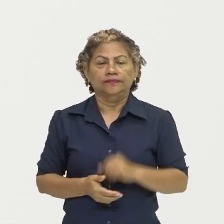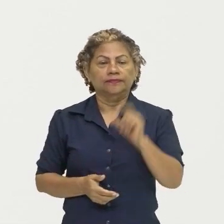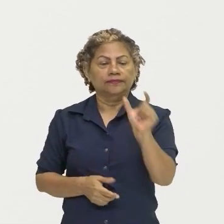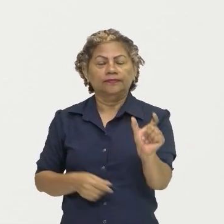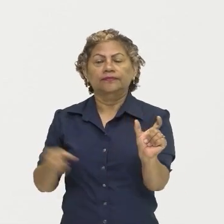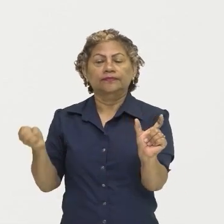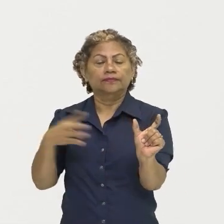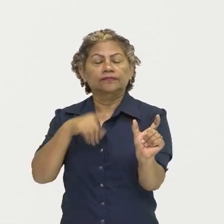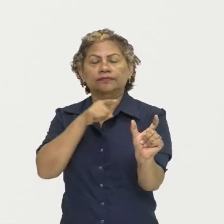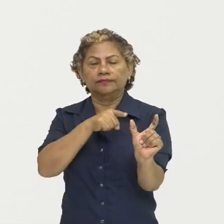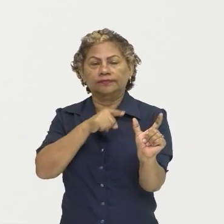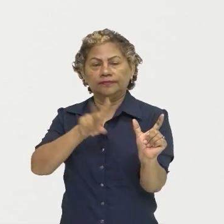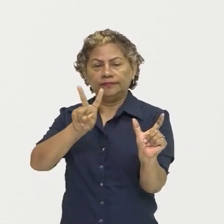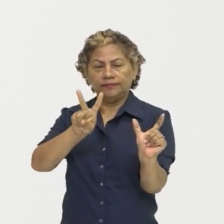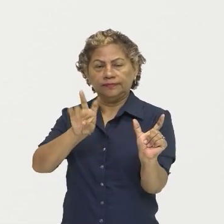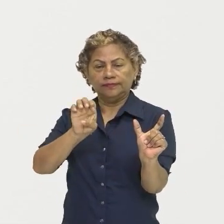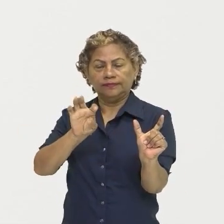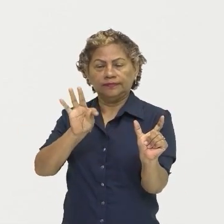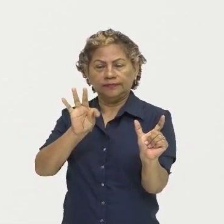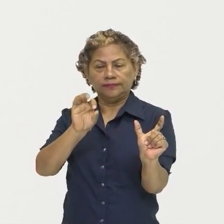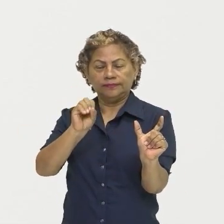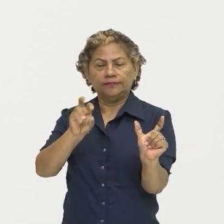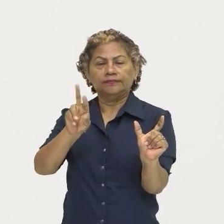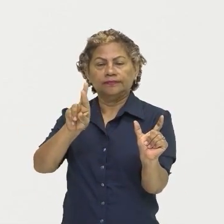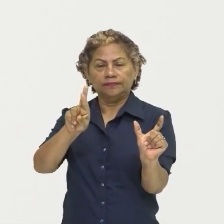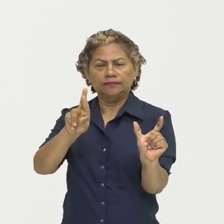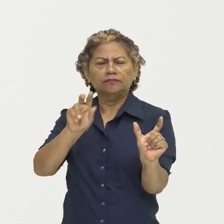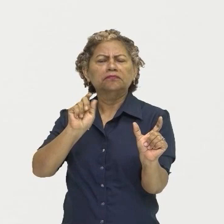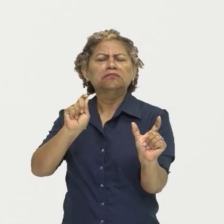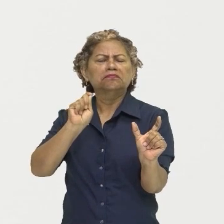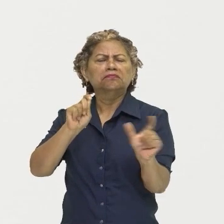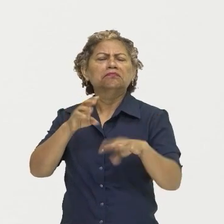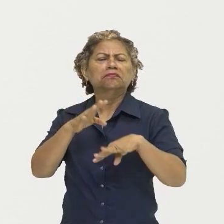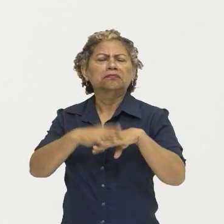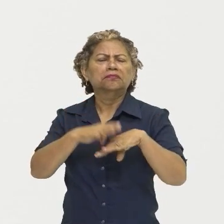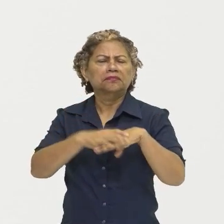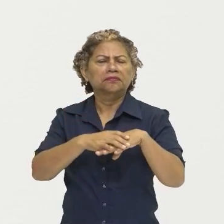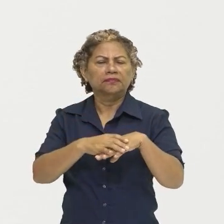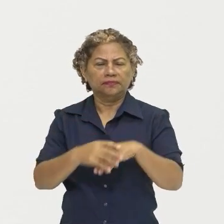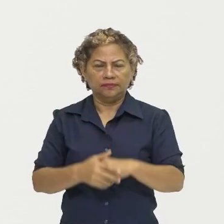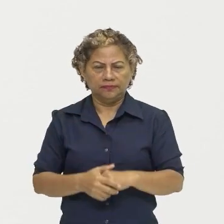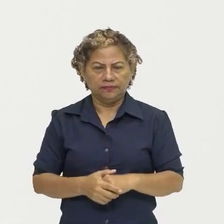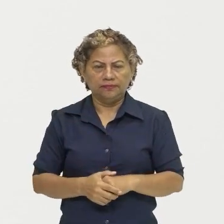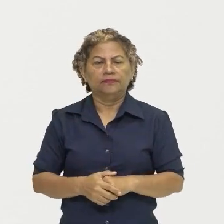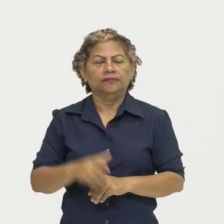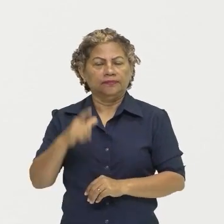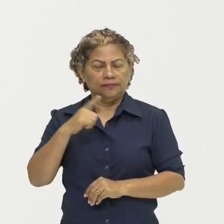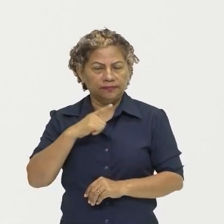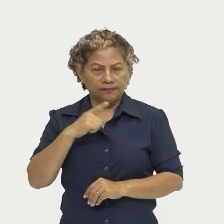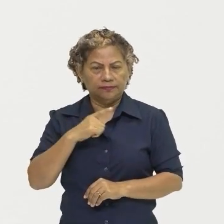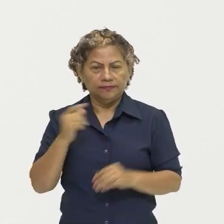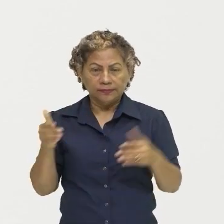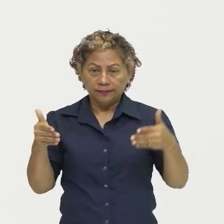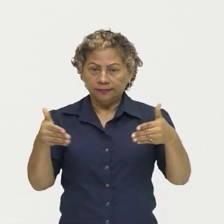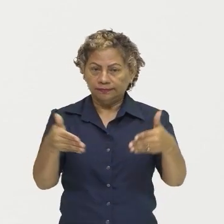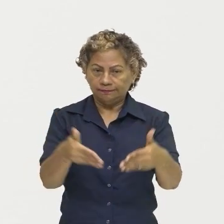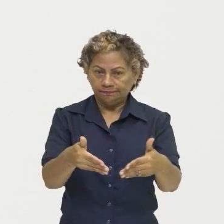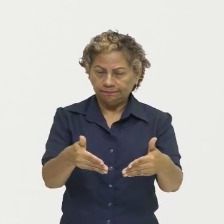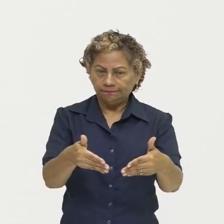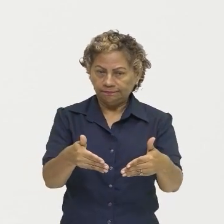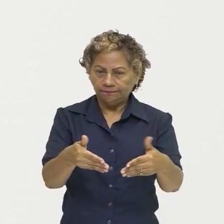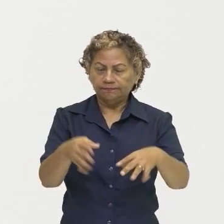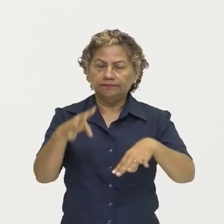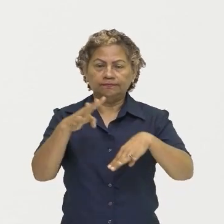olha aqui, ó, é um ente matemático, ou seja, ela é definida de forma